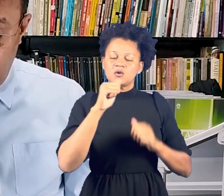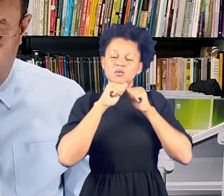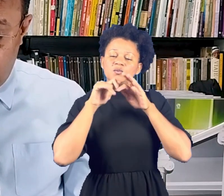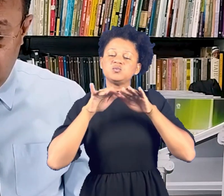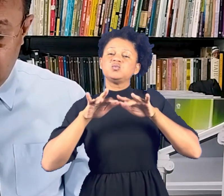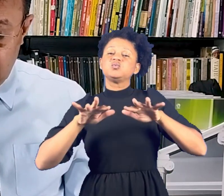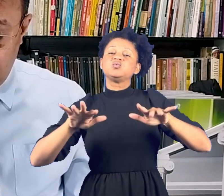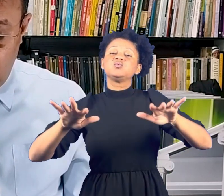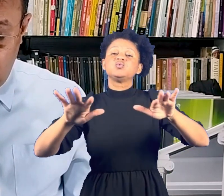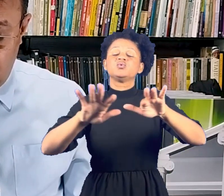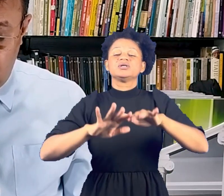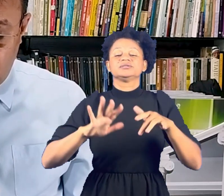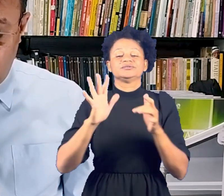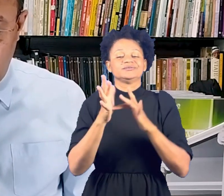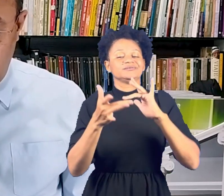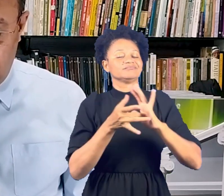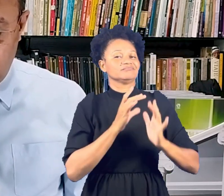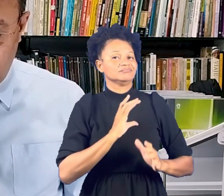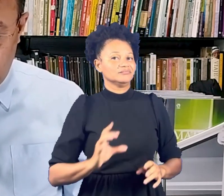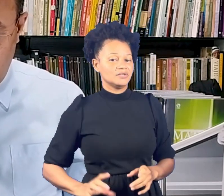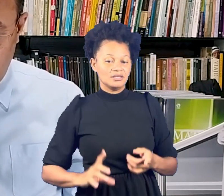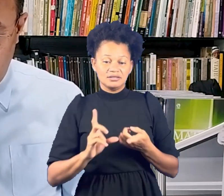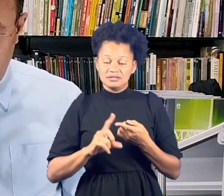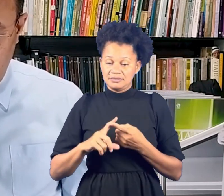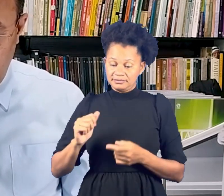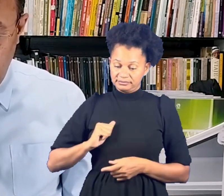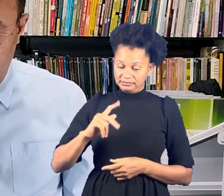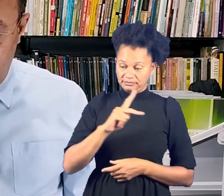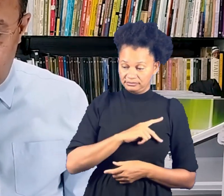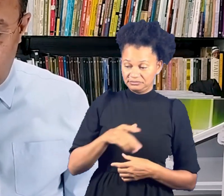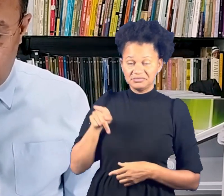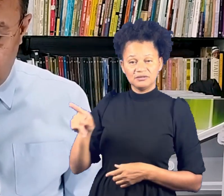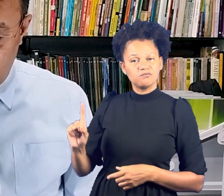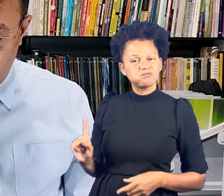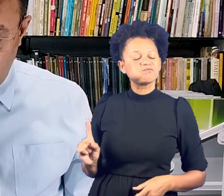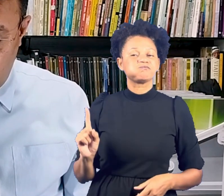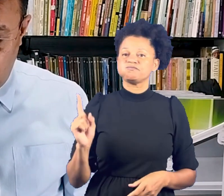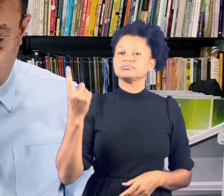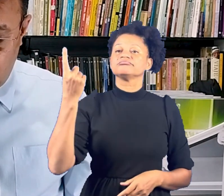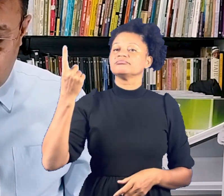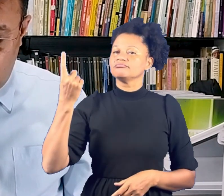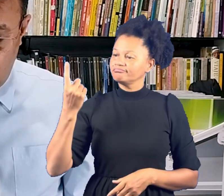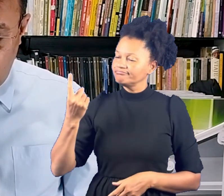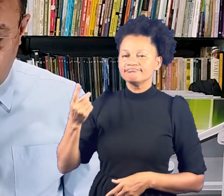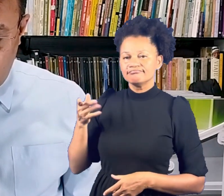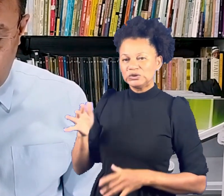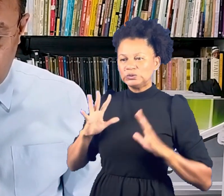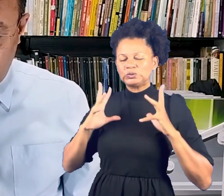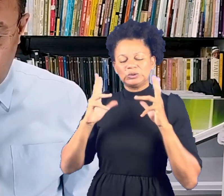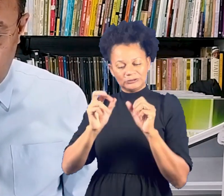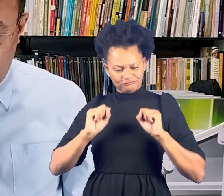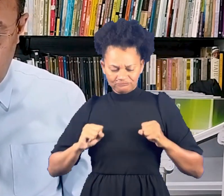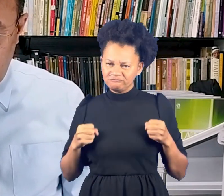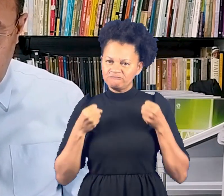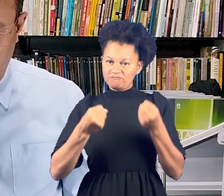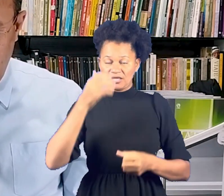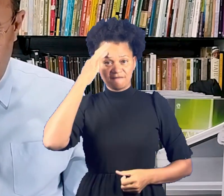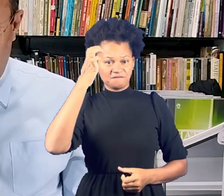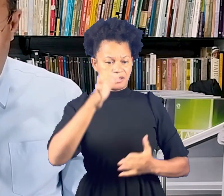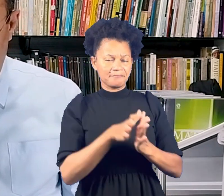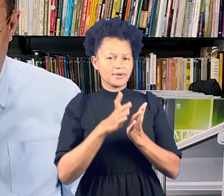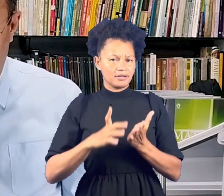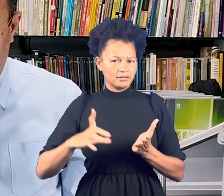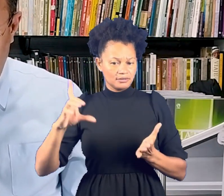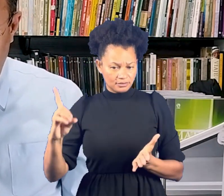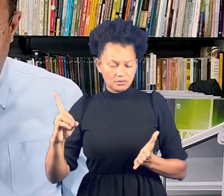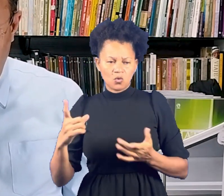fé propagada por Cristo e pelos apóstolos. Ele é o precursor de todos quantos defendem